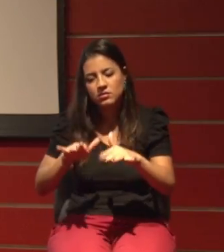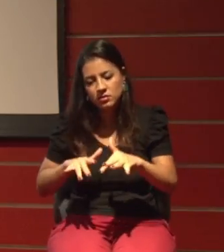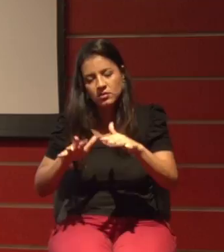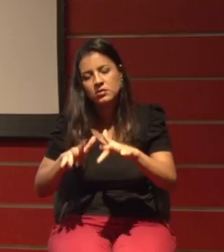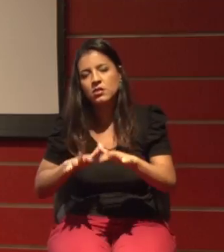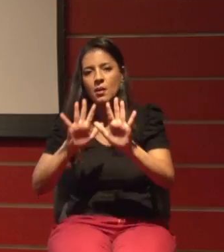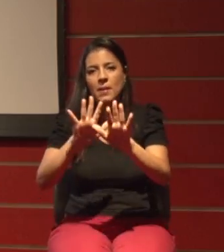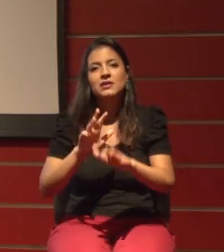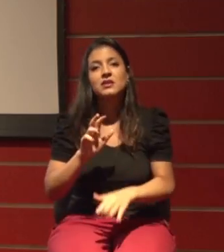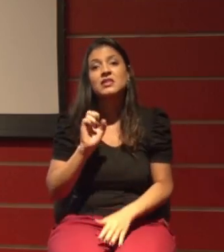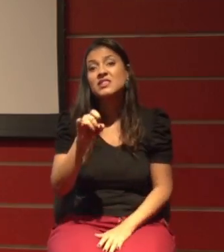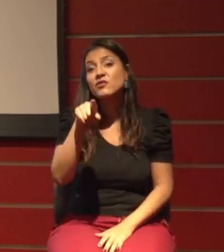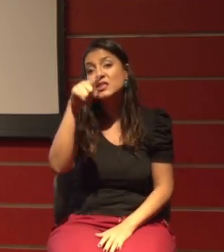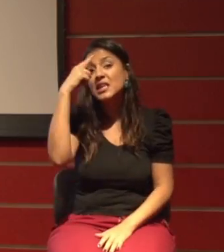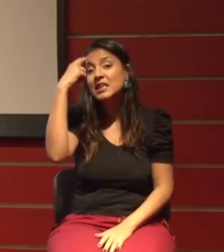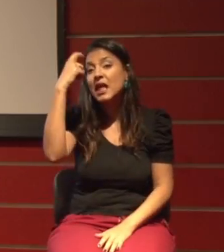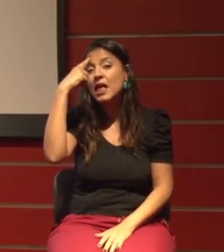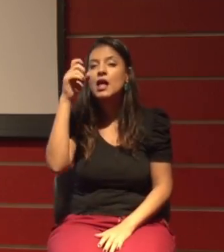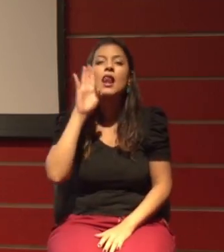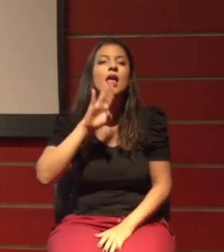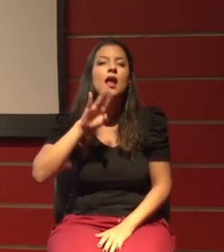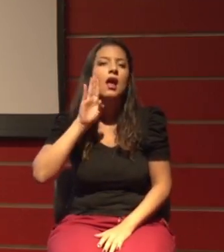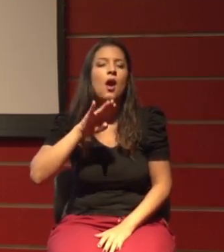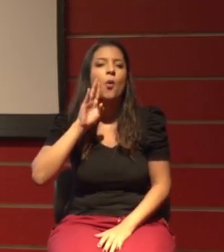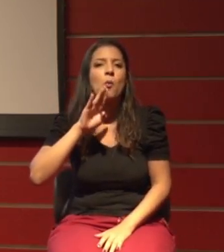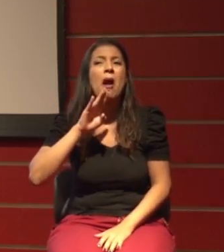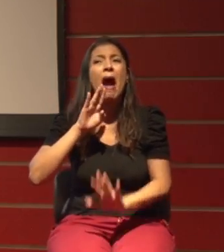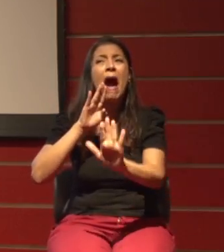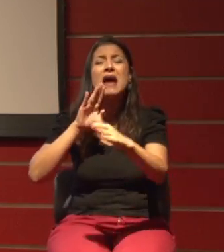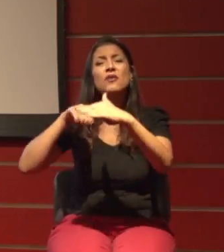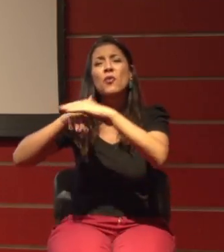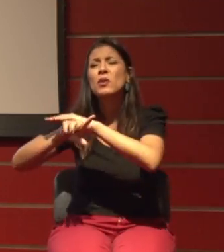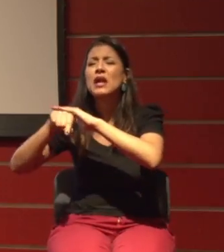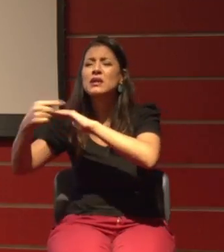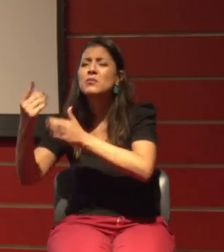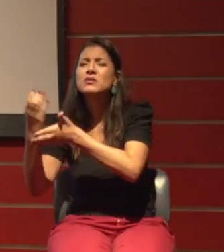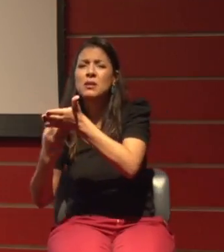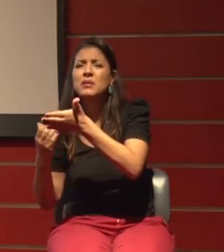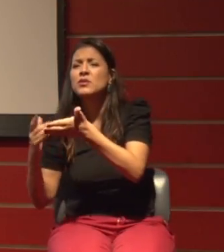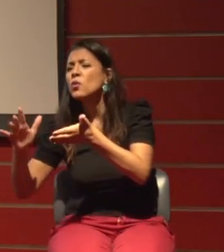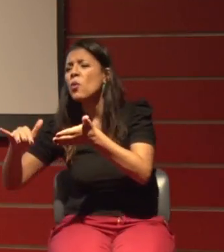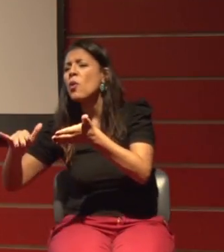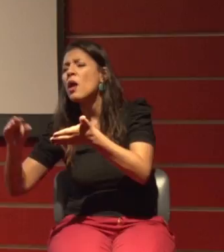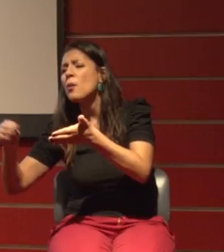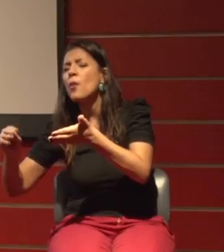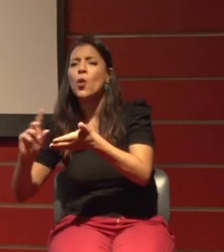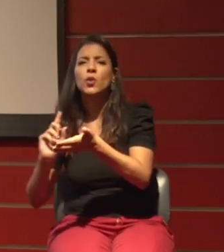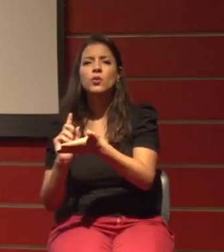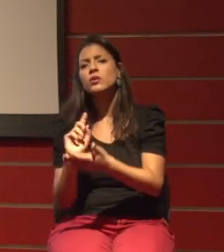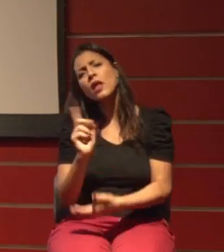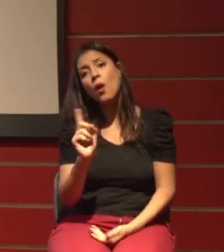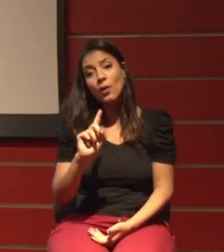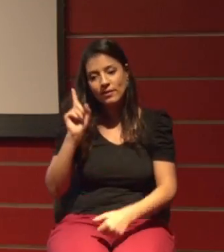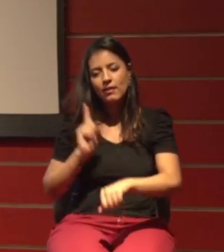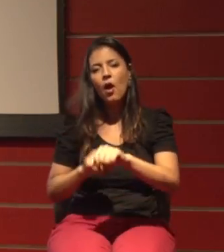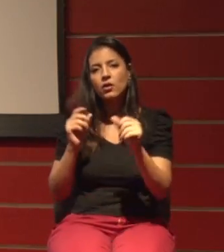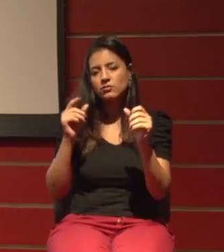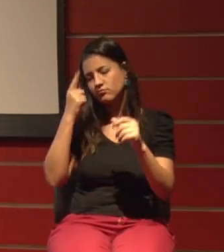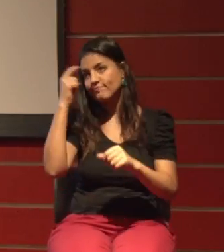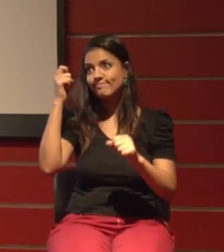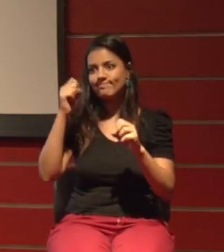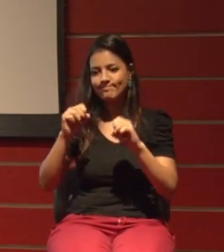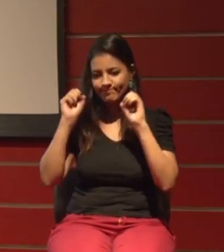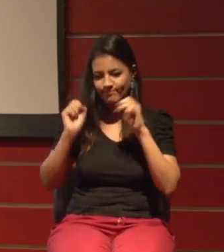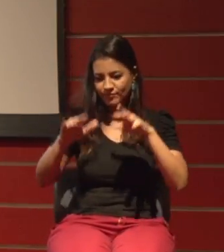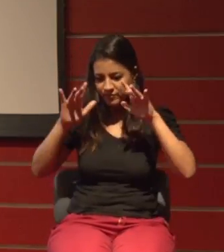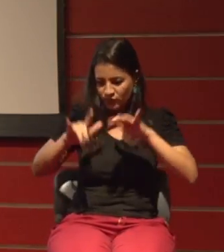mas assim se a ideia é legal não guarda ela pro próximo capítulo não guarda pro próximo take não guarda joga ela ali entendeu